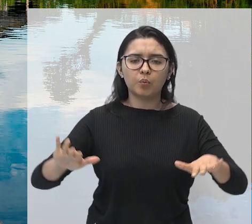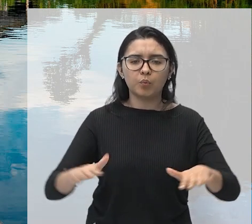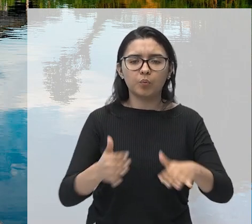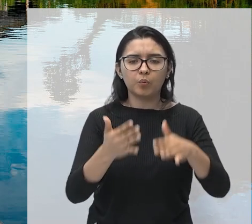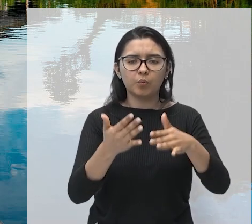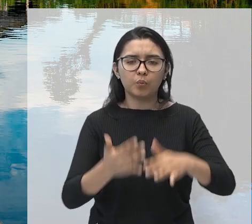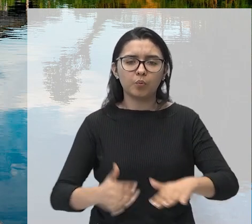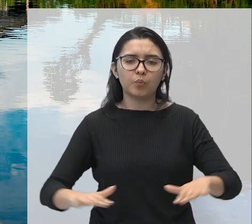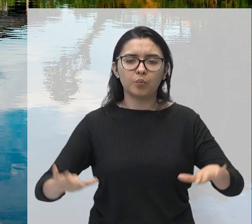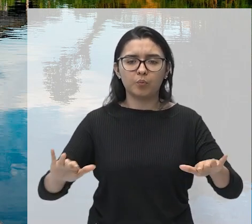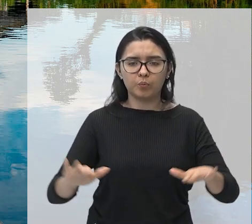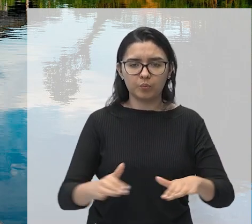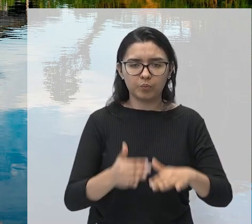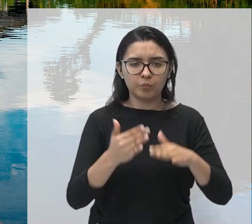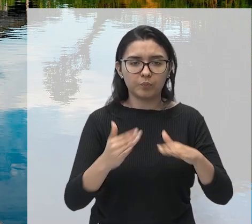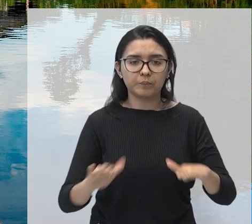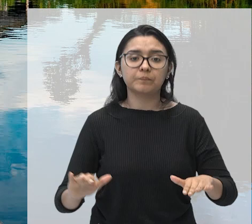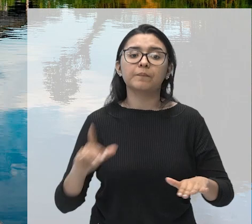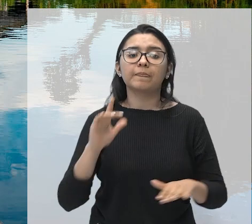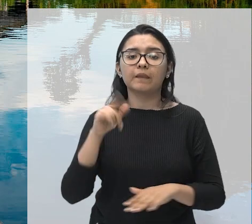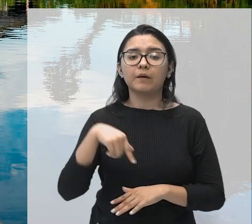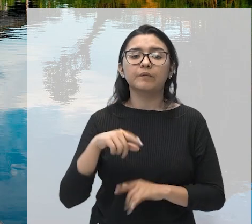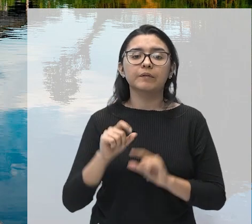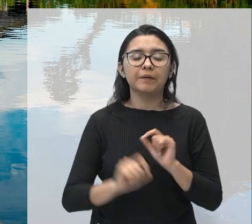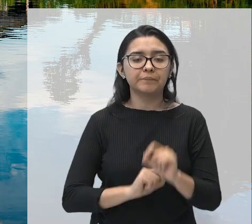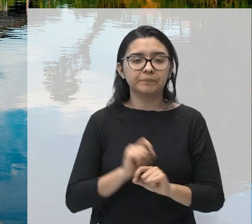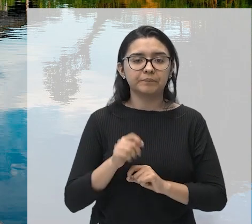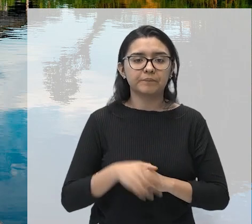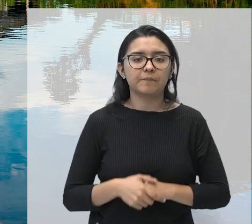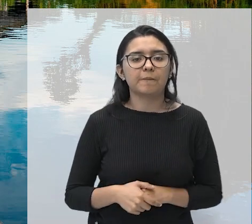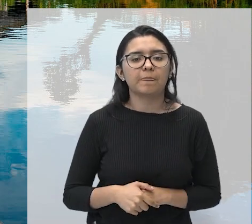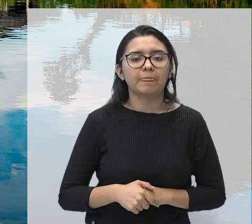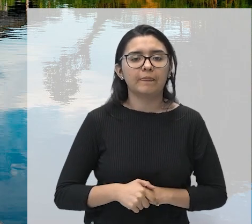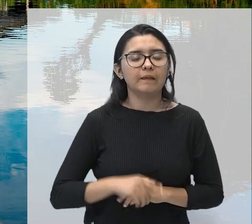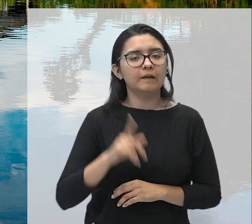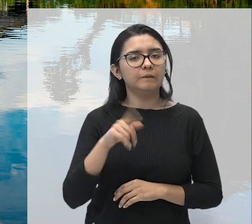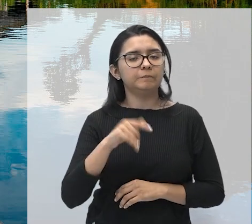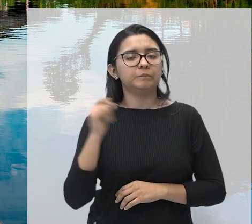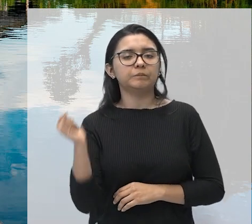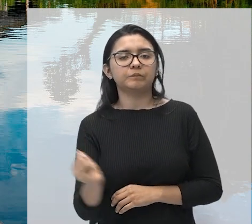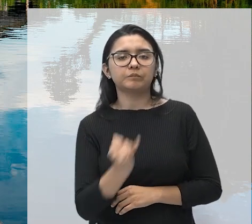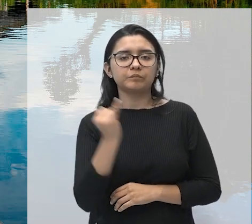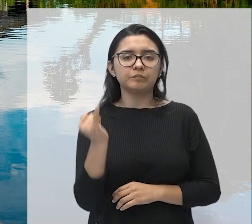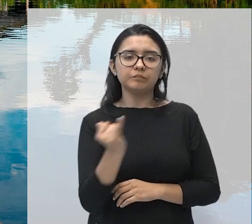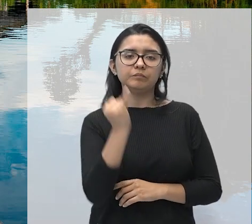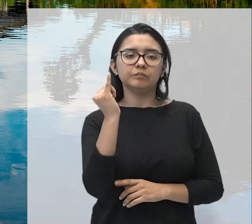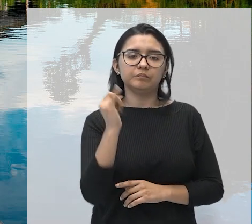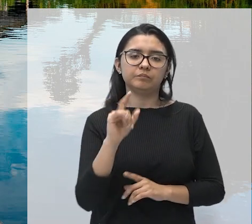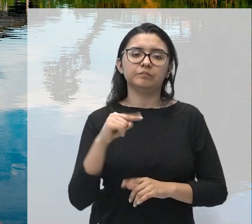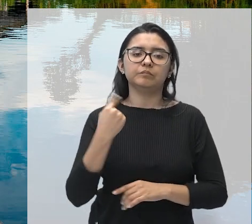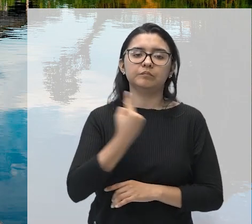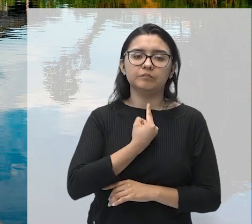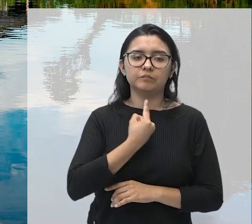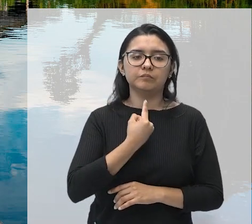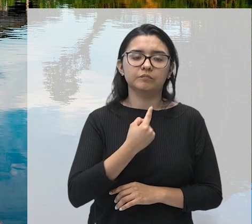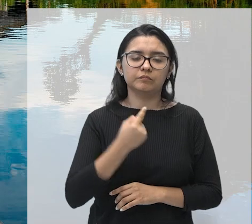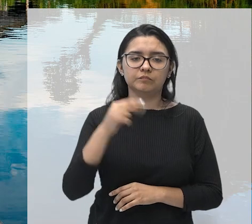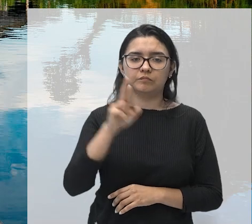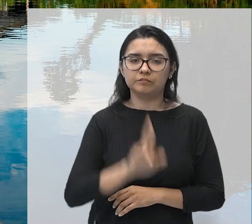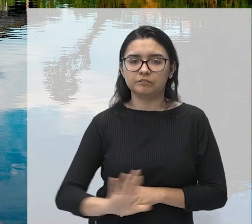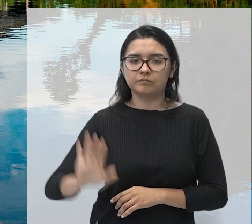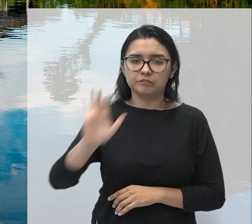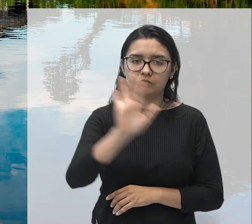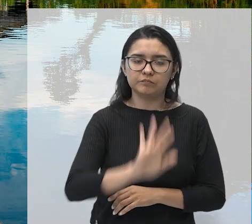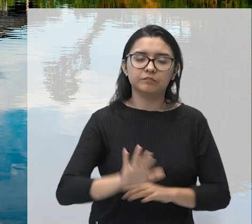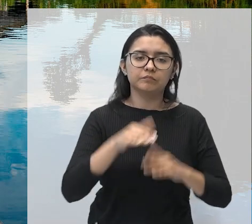águas, né? Essas águas, na verdade, elas são assim de grande importância para a nossa região. Então